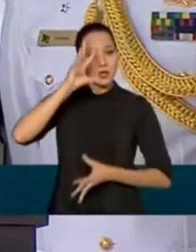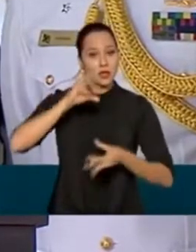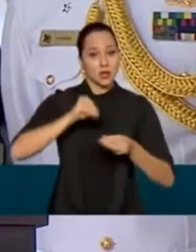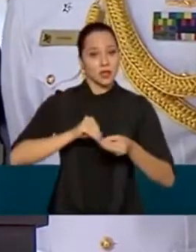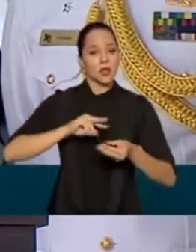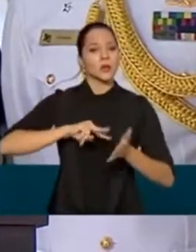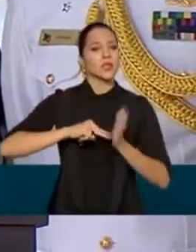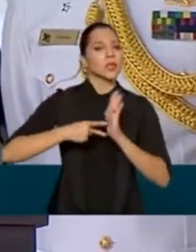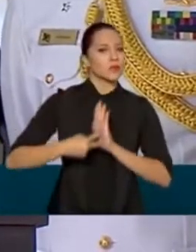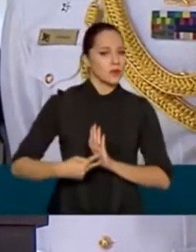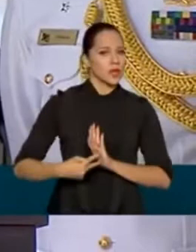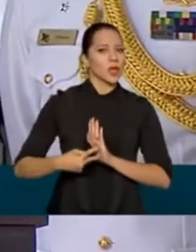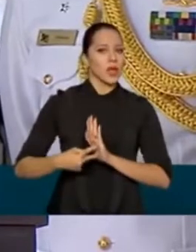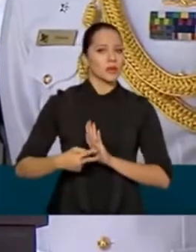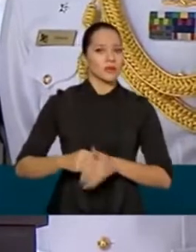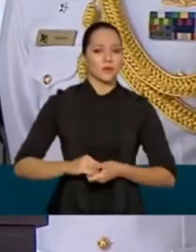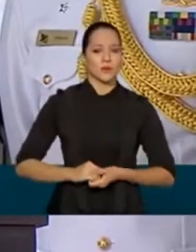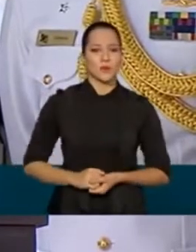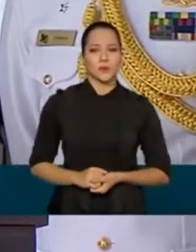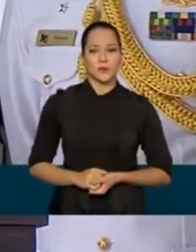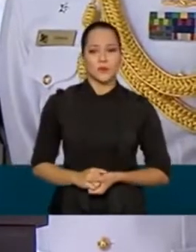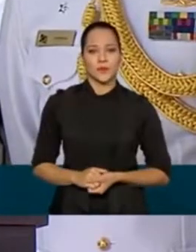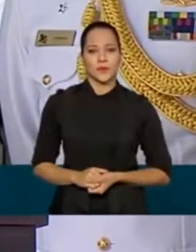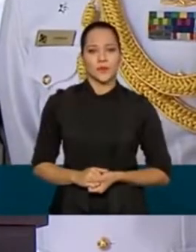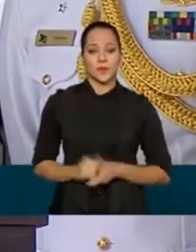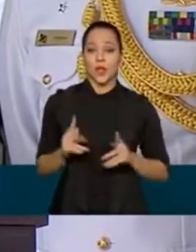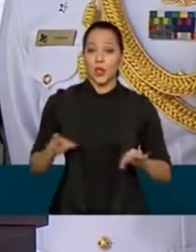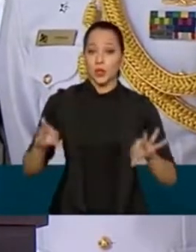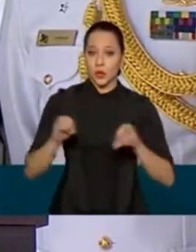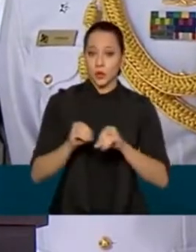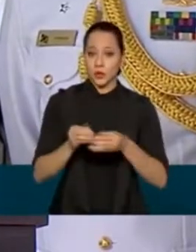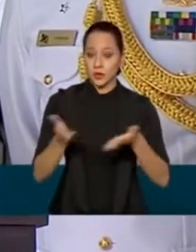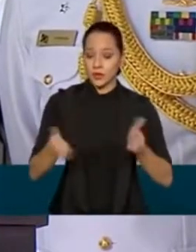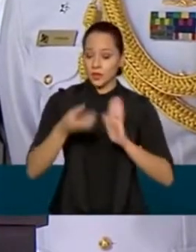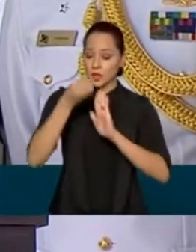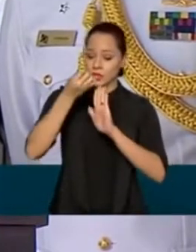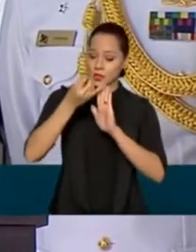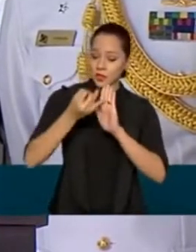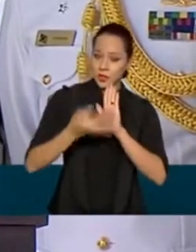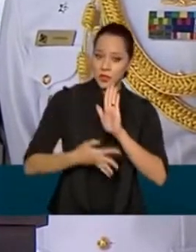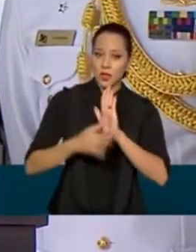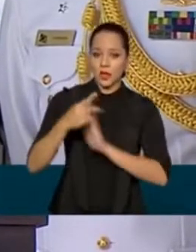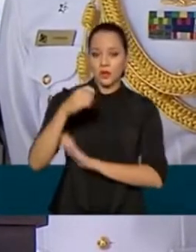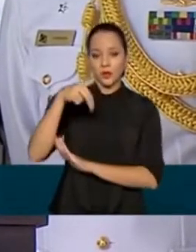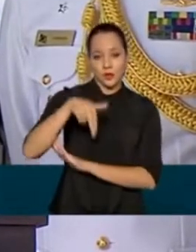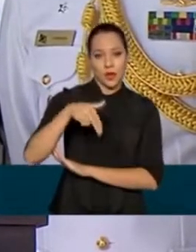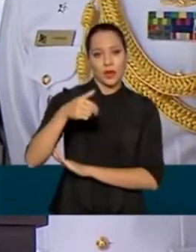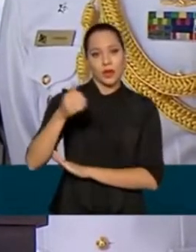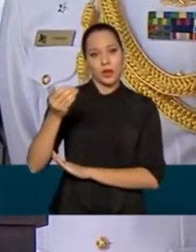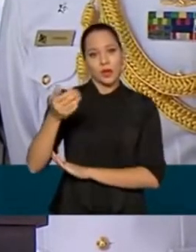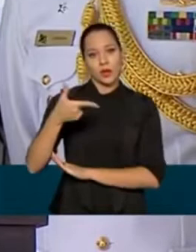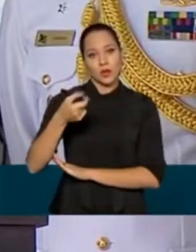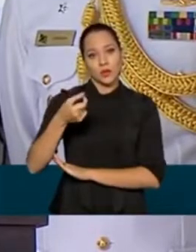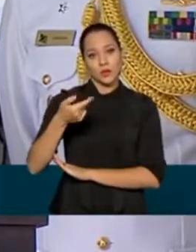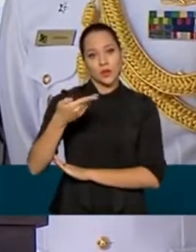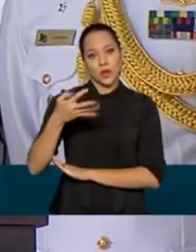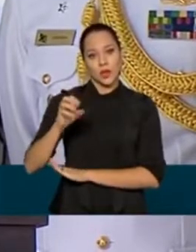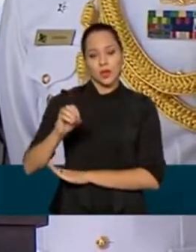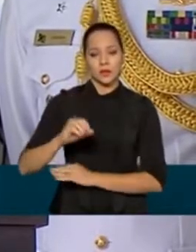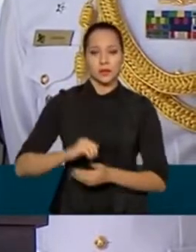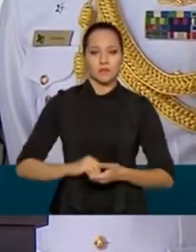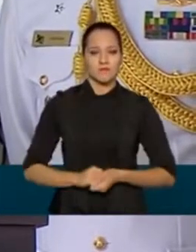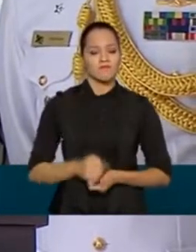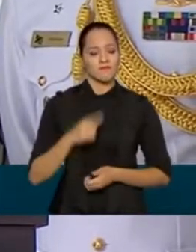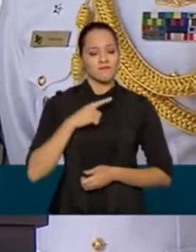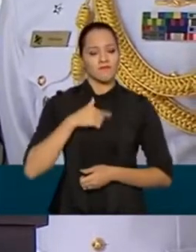seu significado e desdobramentos. Todas elas estão descritas no PEN 2040. Tenho a